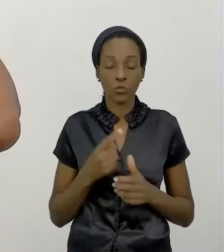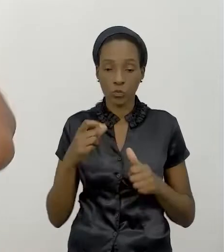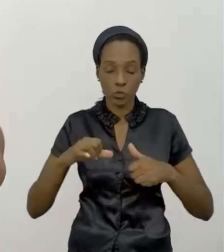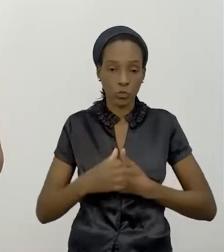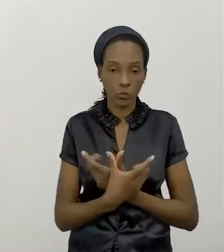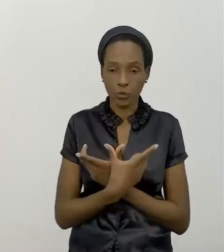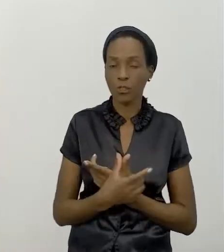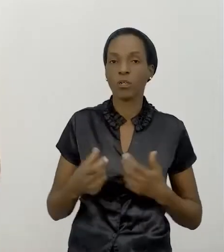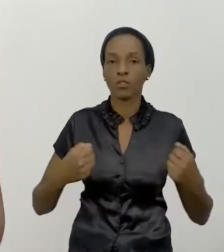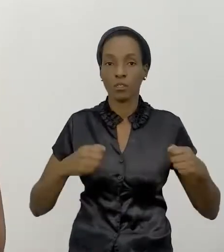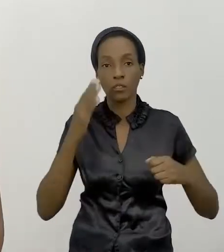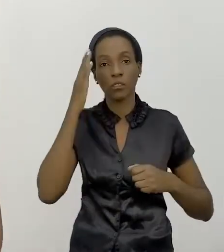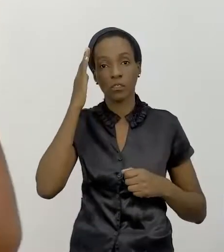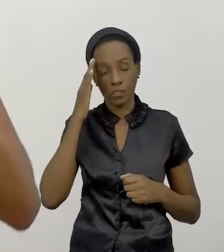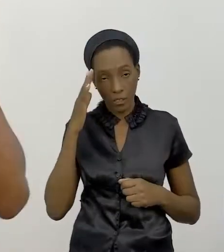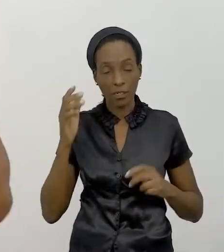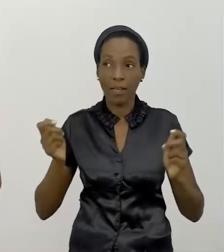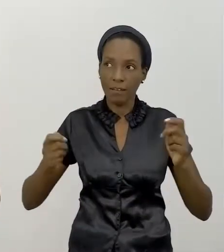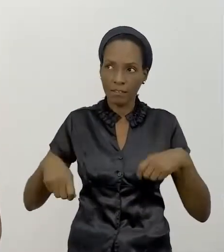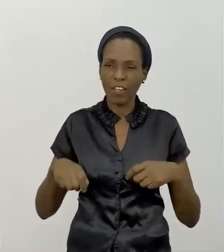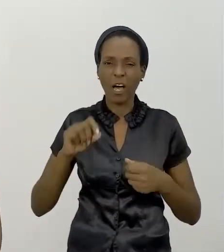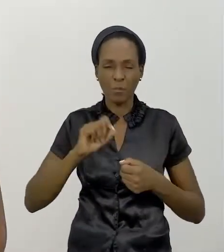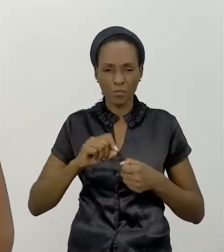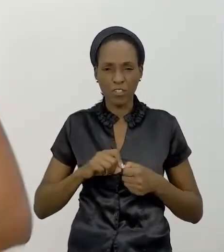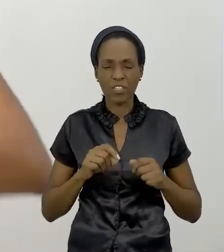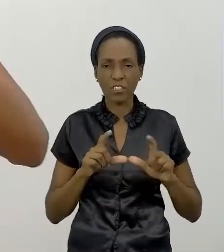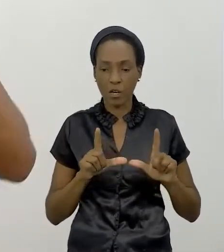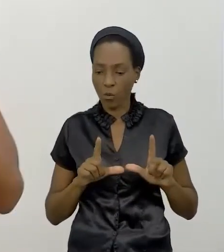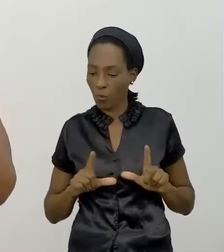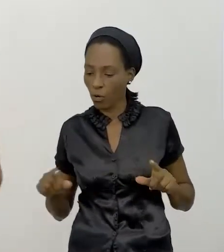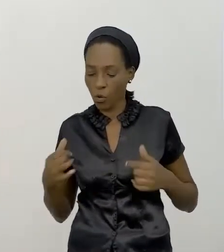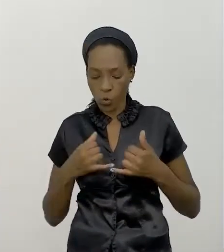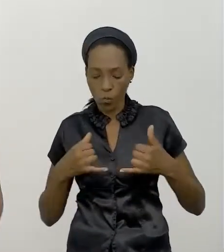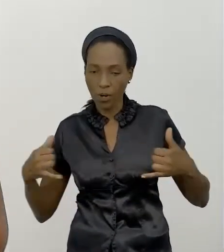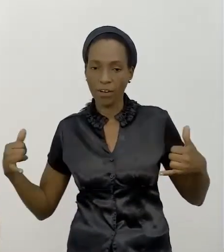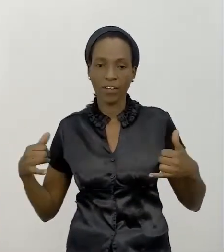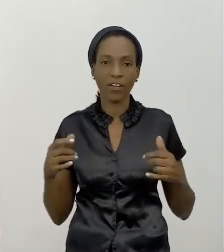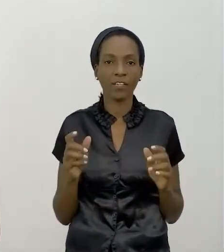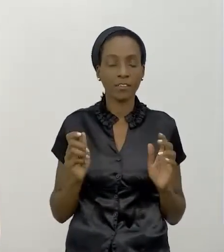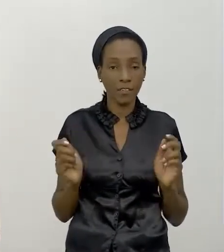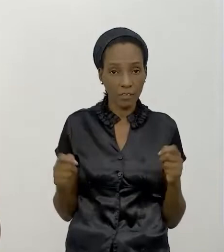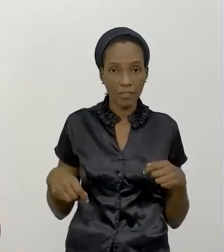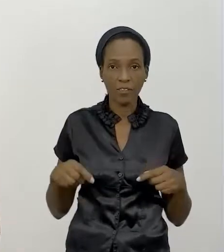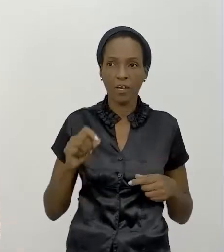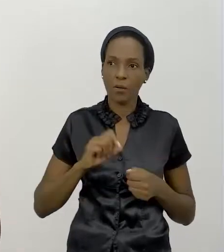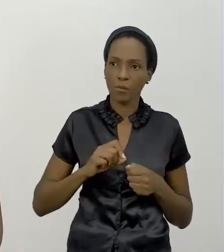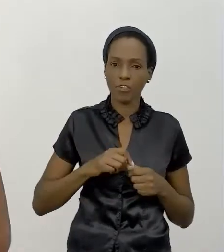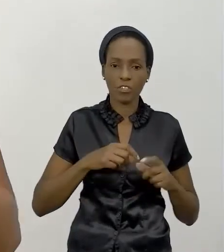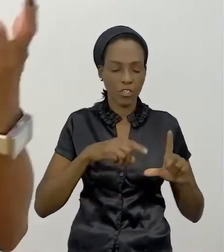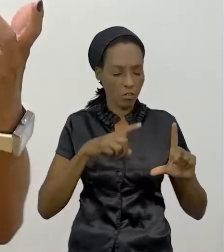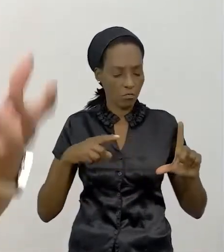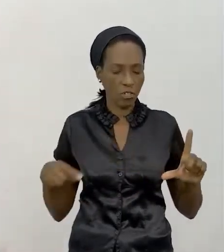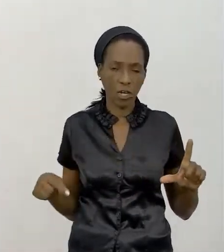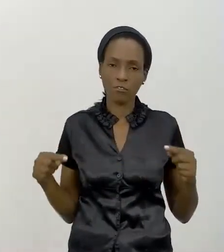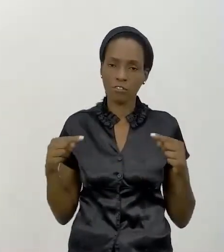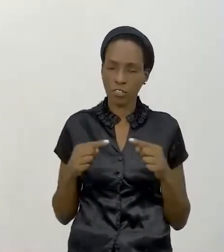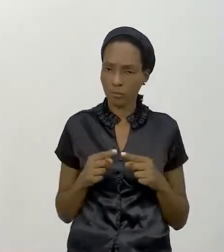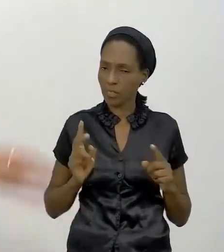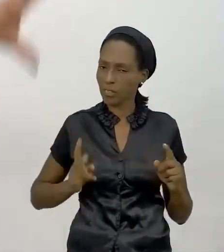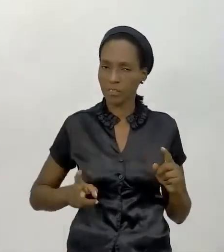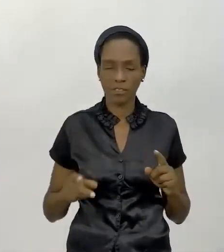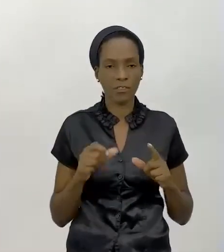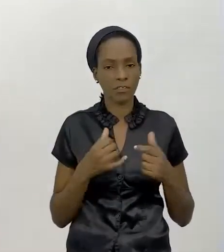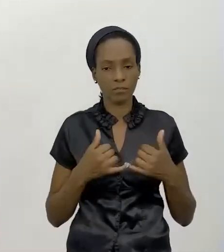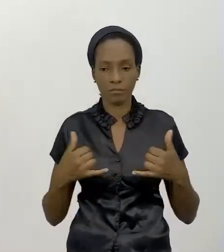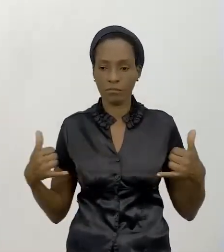que entender que dá para fazer uma reta e dá para fazer um gráfico e o gráfico é sempre uma reta. Tá bom? Então, olha lá.